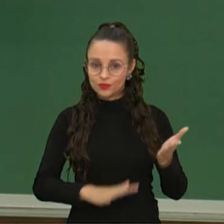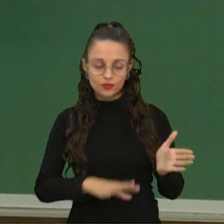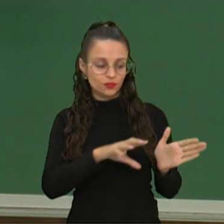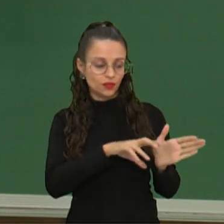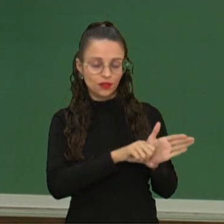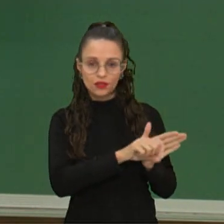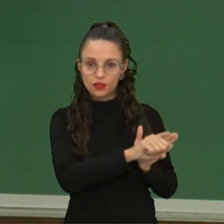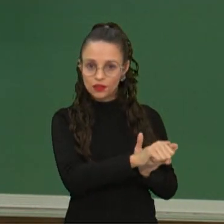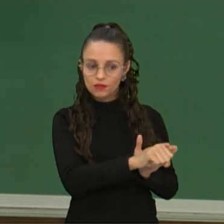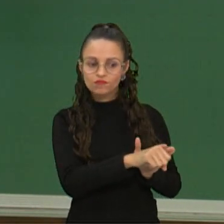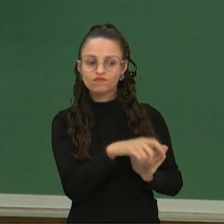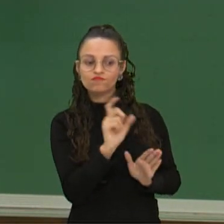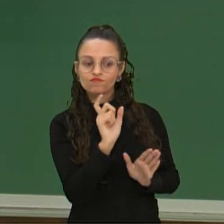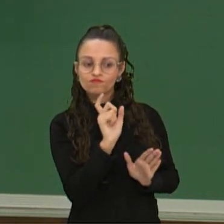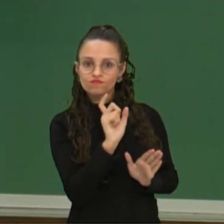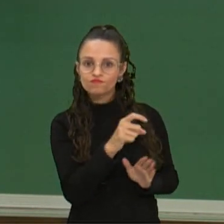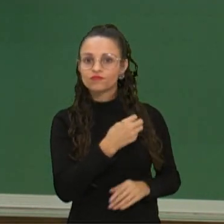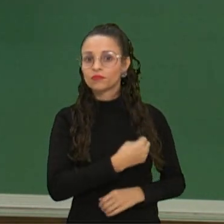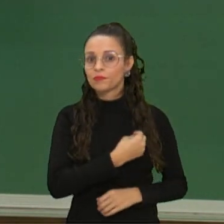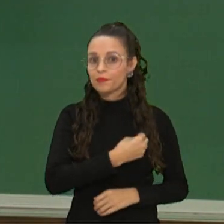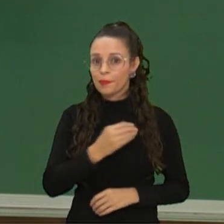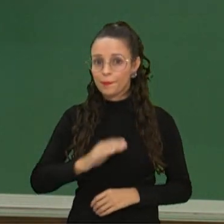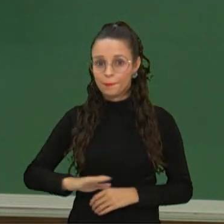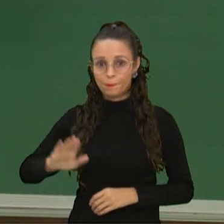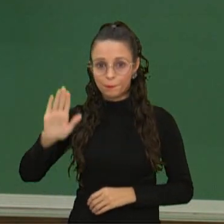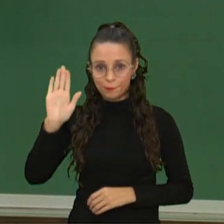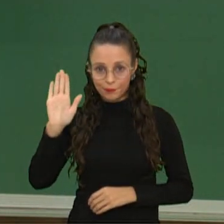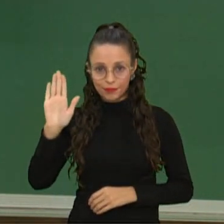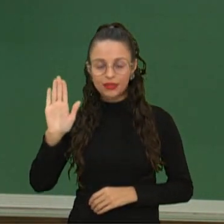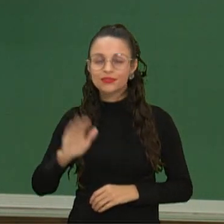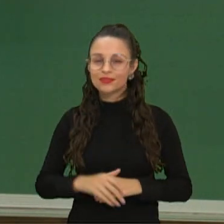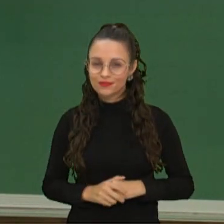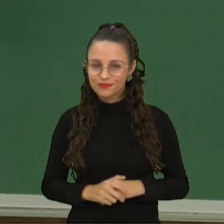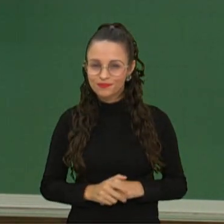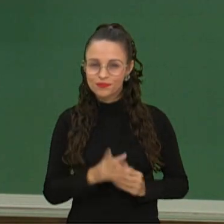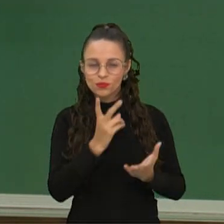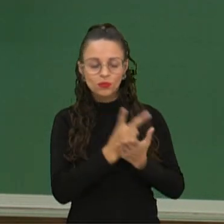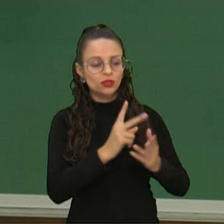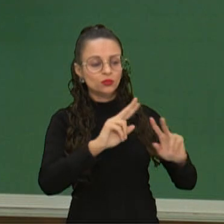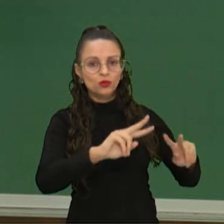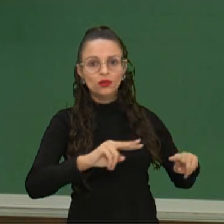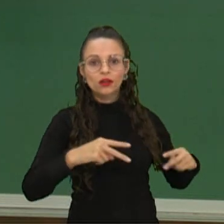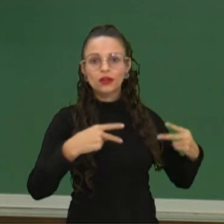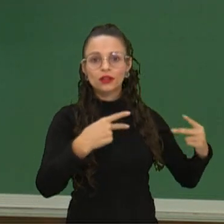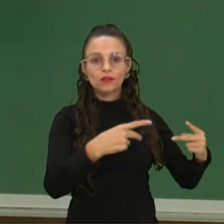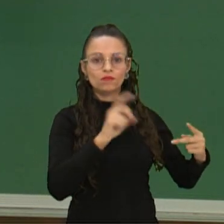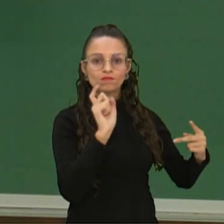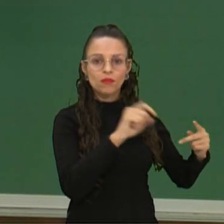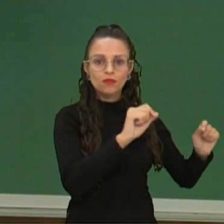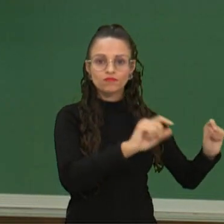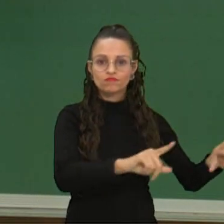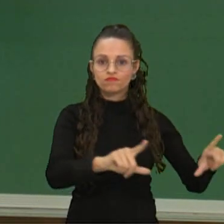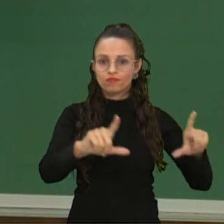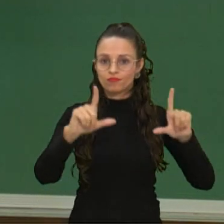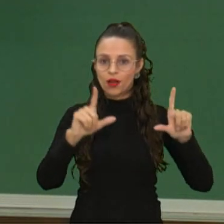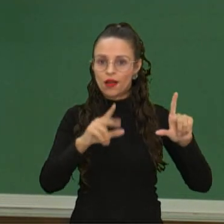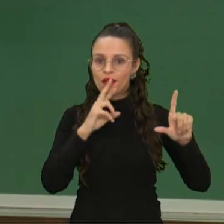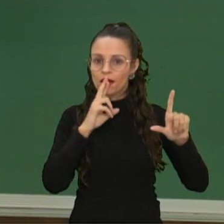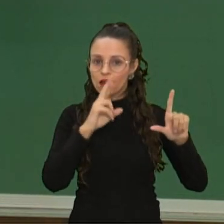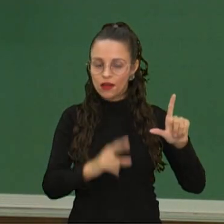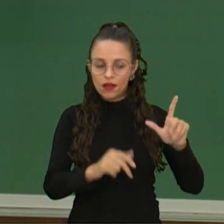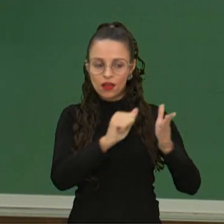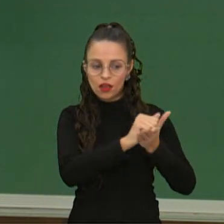para marcar a sua presença, né? É justamente aquele link que você, ao clicar, abre uma atividade, você realiza a